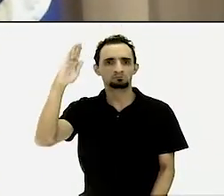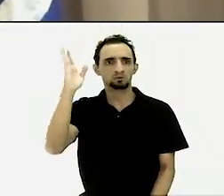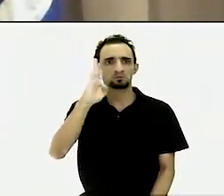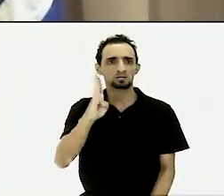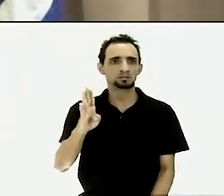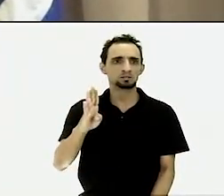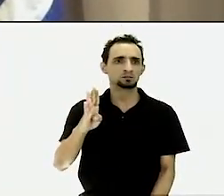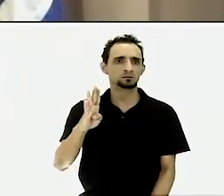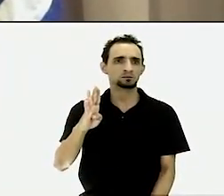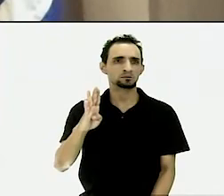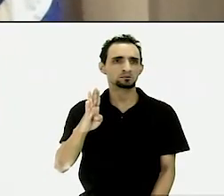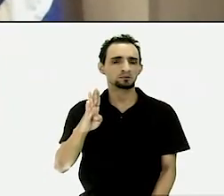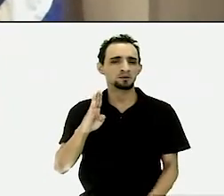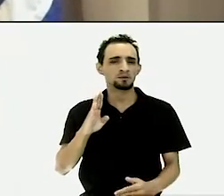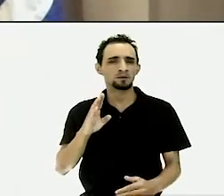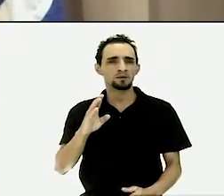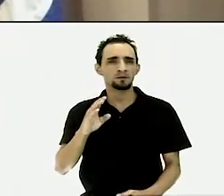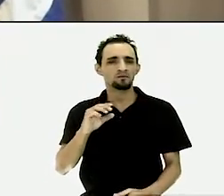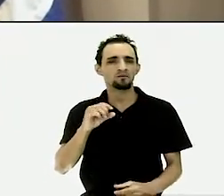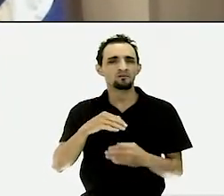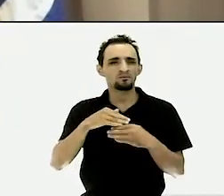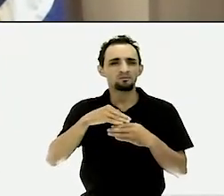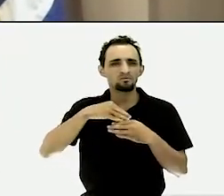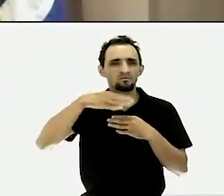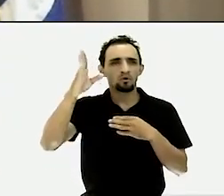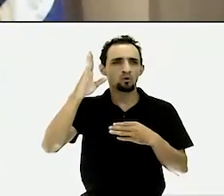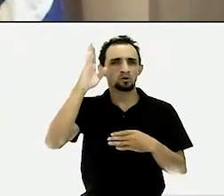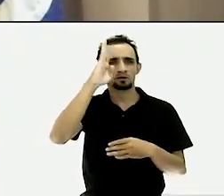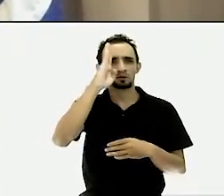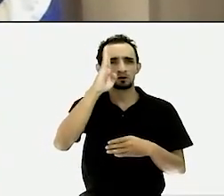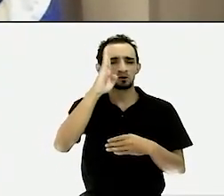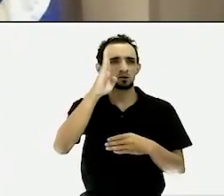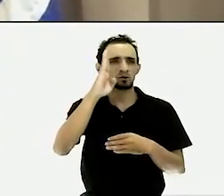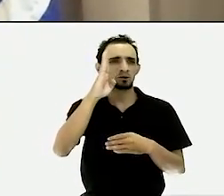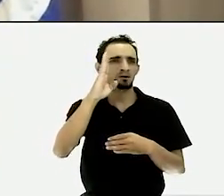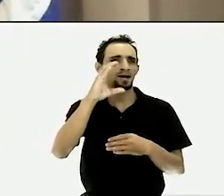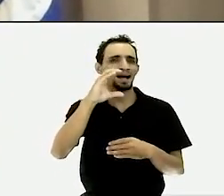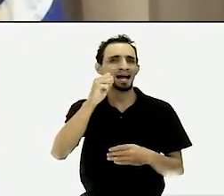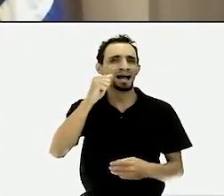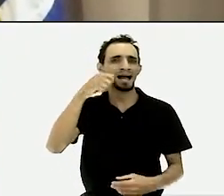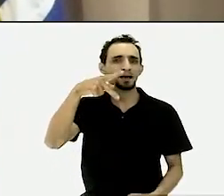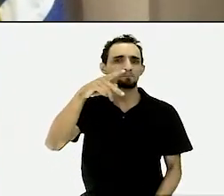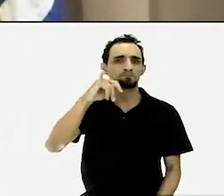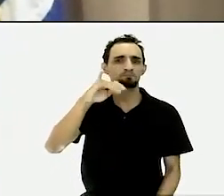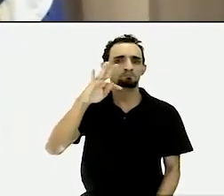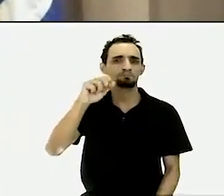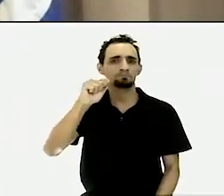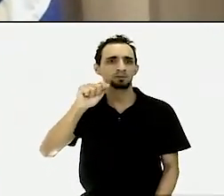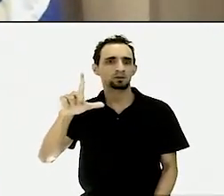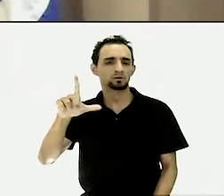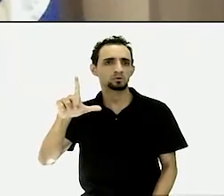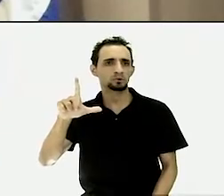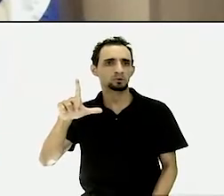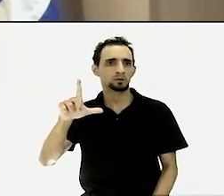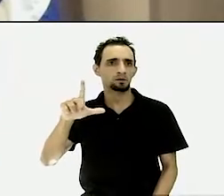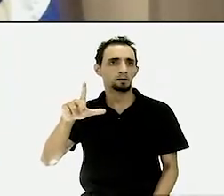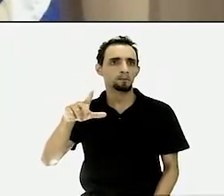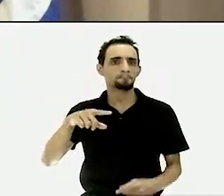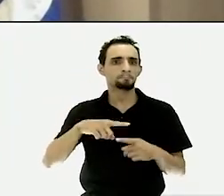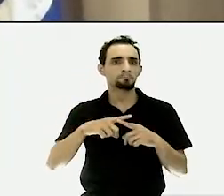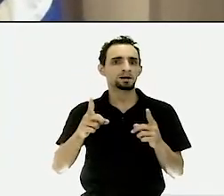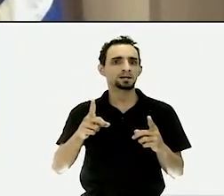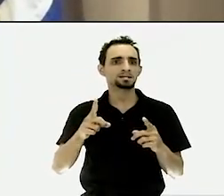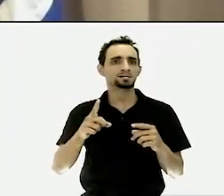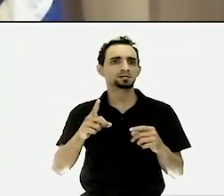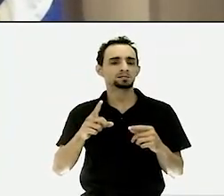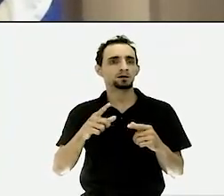conseguir um médico lá na capital. E quando ela foi vendo o retrato de Agudos, falou, nossa, que lugar lindo. E nós falamos